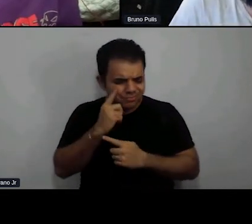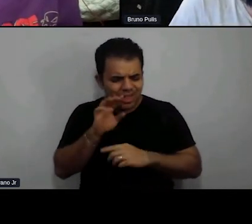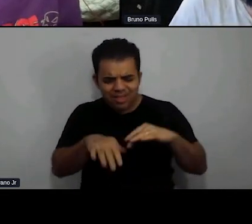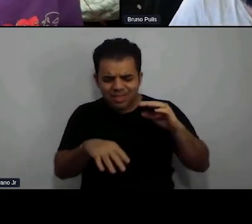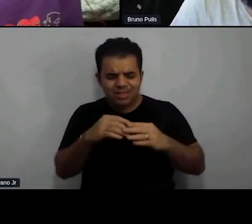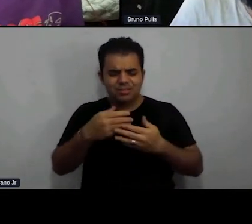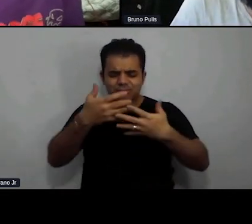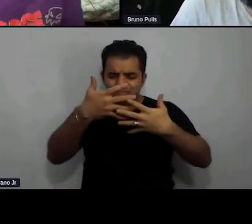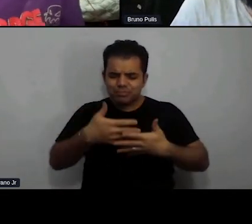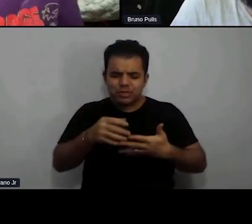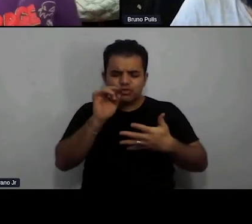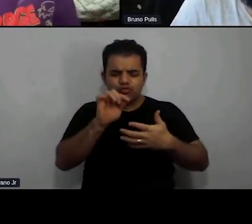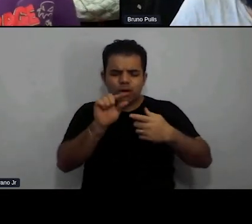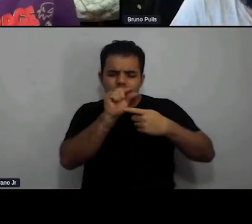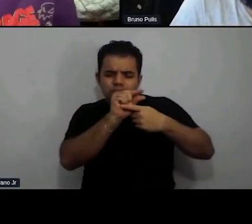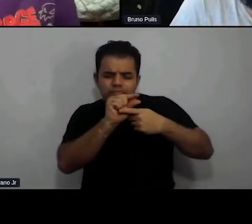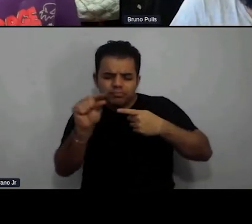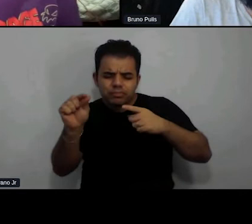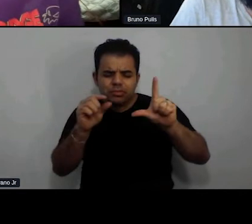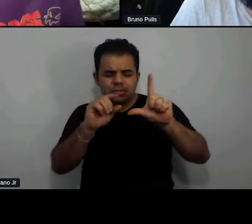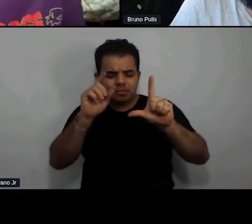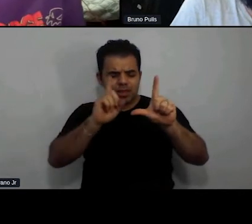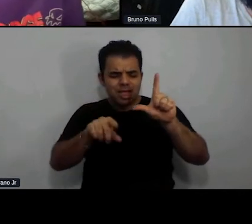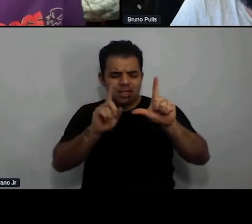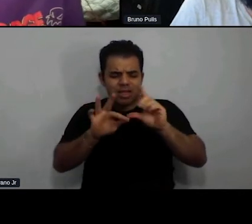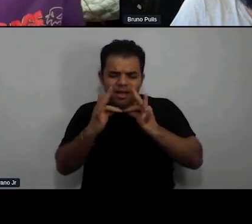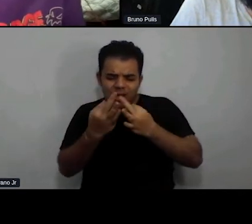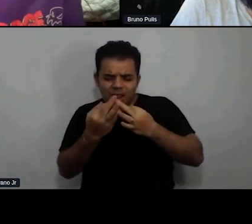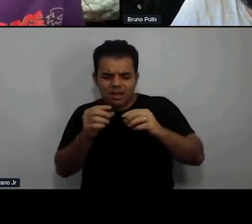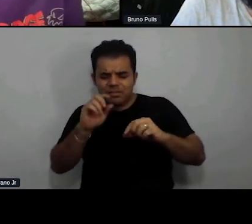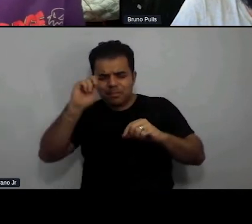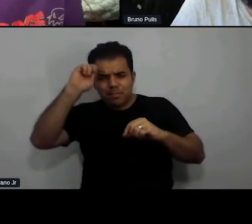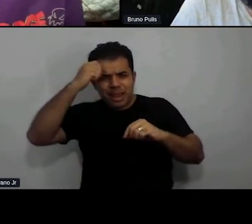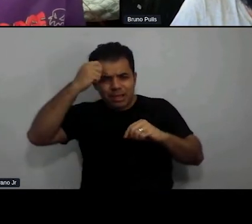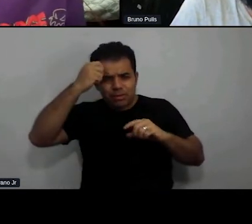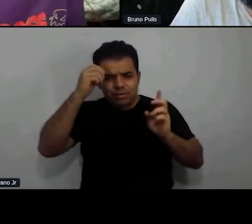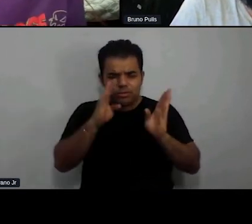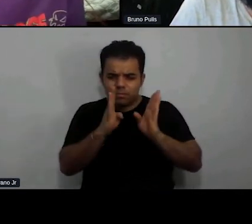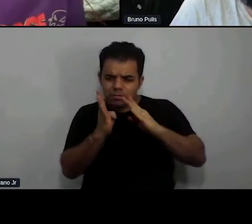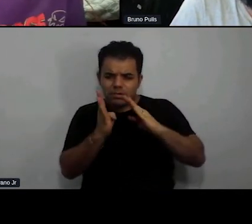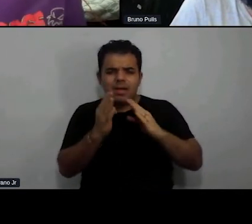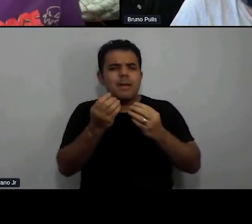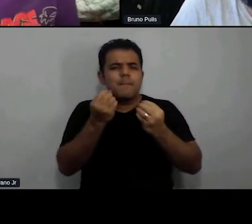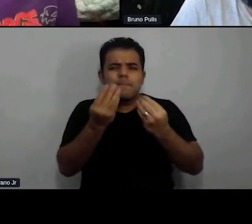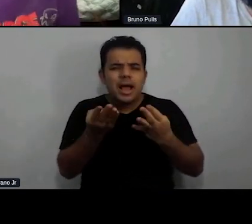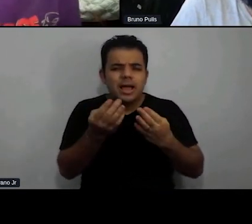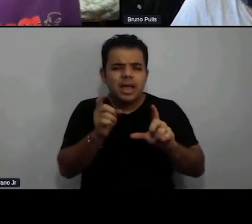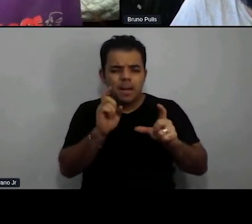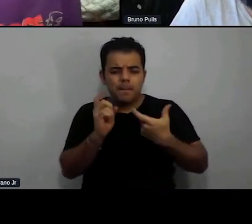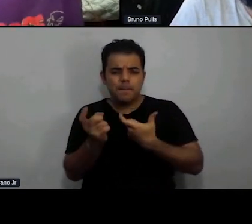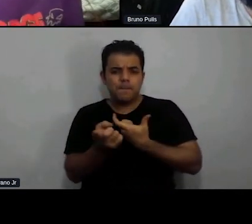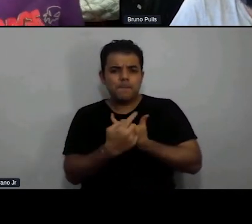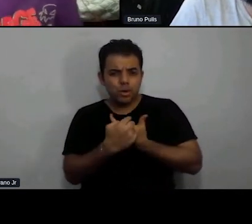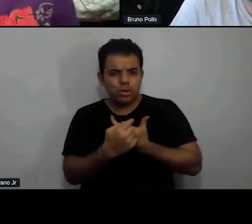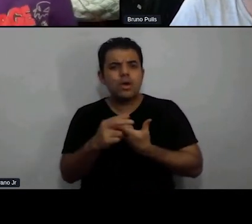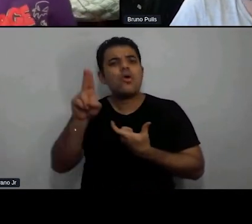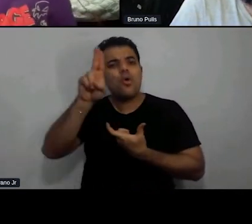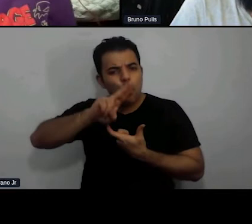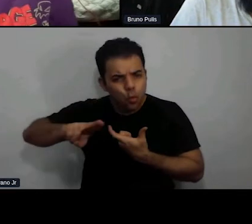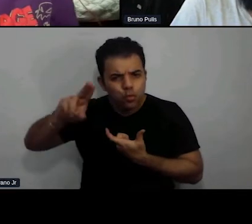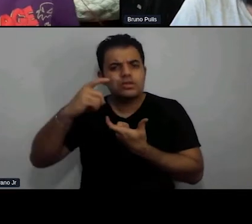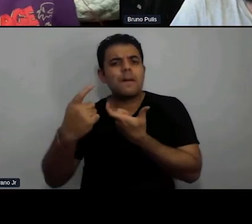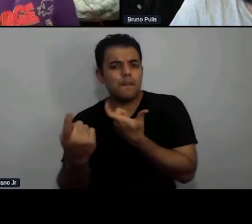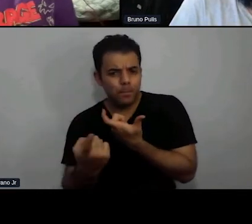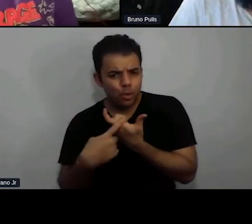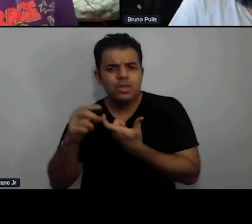um sublinhado e um negrito. Para que você vai utilizar um componente de texto, sendo que ele é um botão? Utiliza o componente de botão e